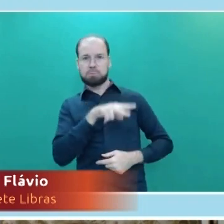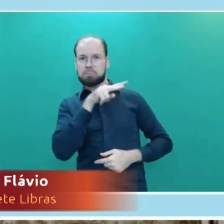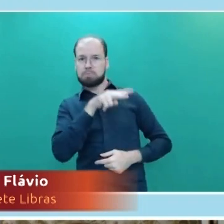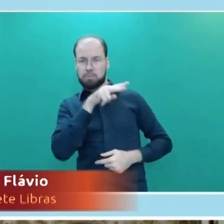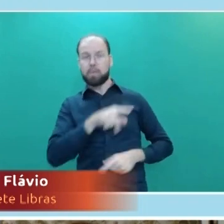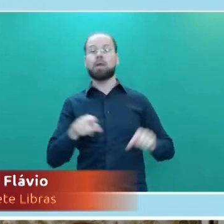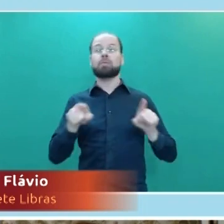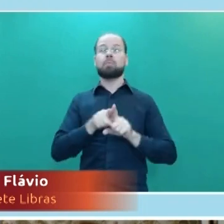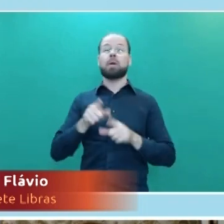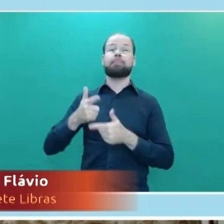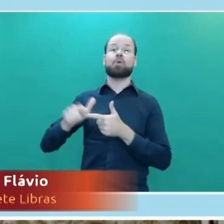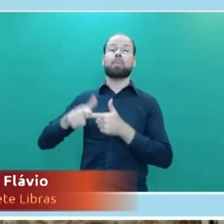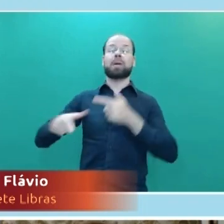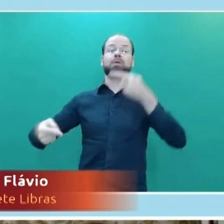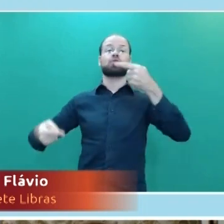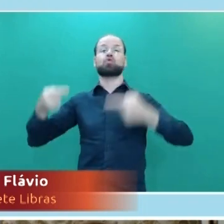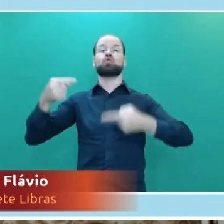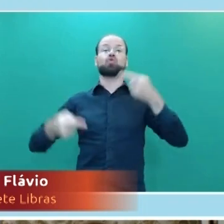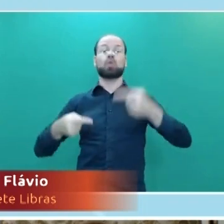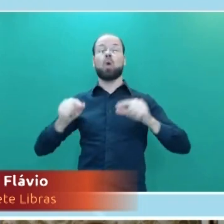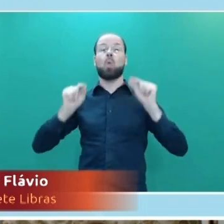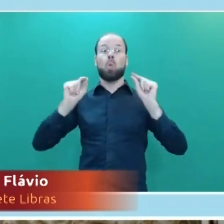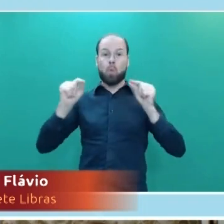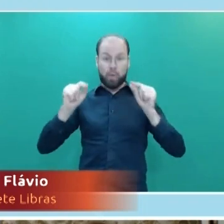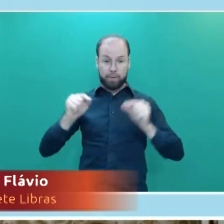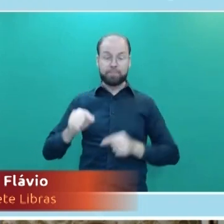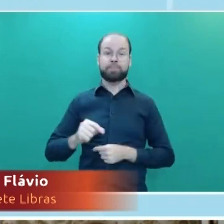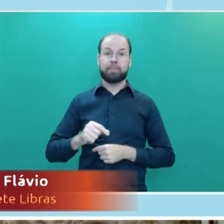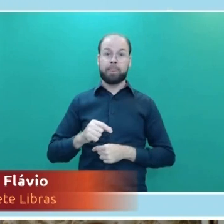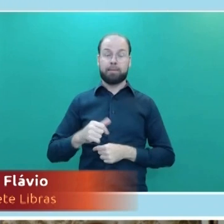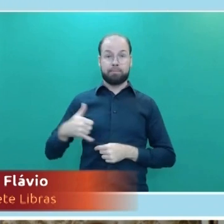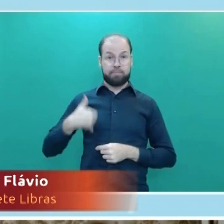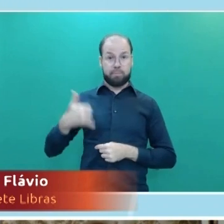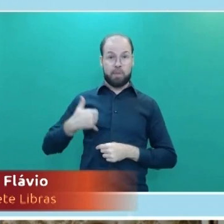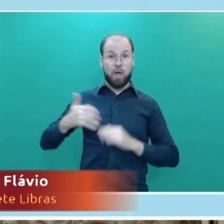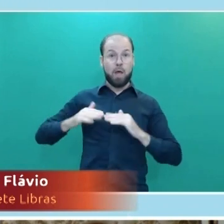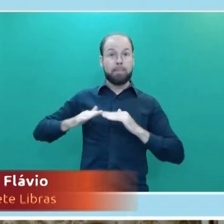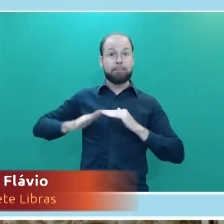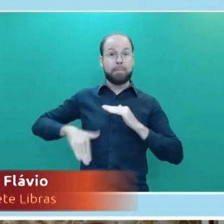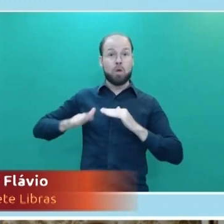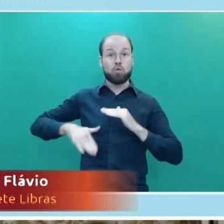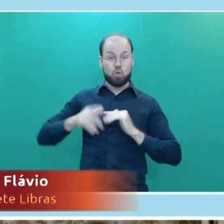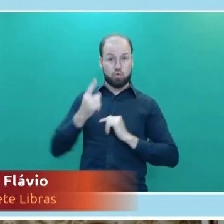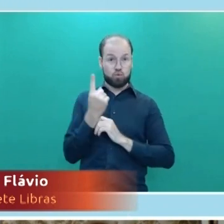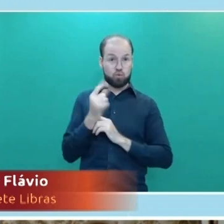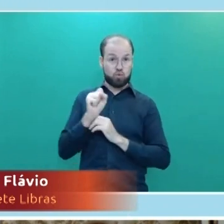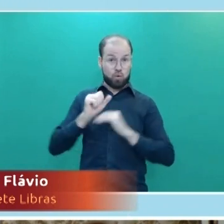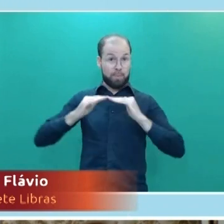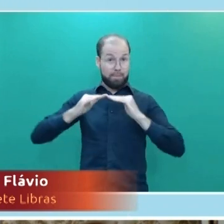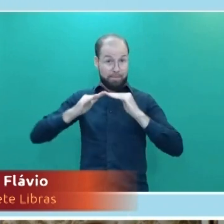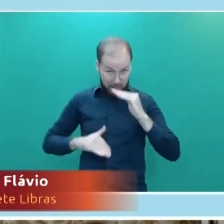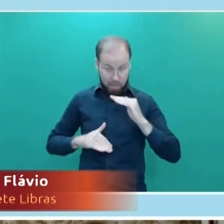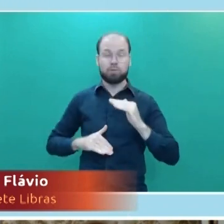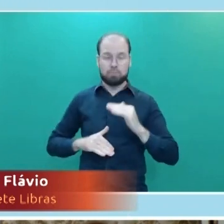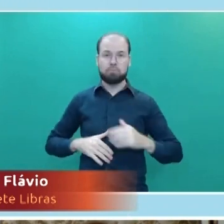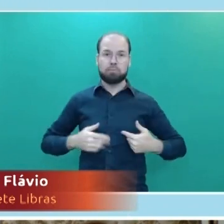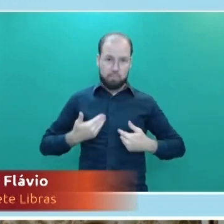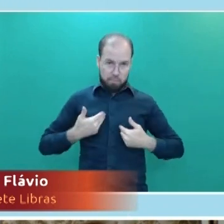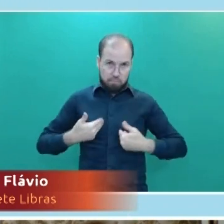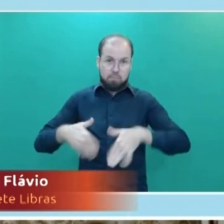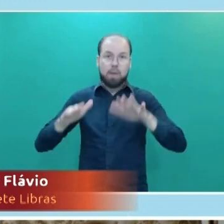penal, certo? Também o reforço militar armado nas